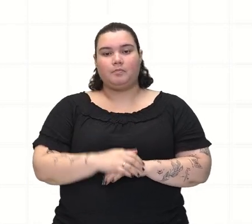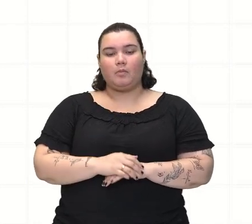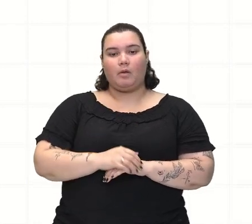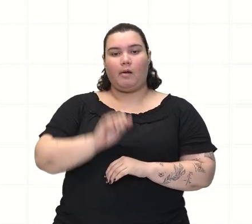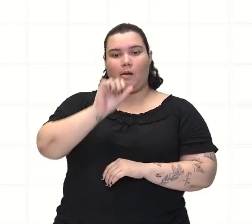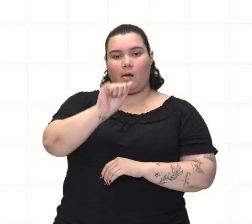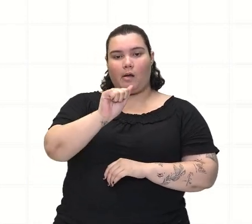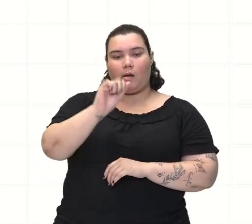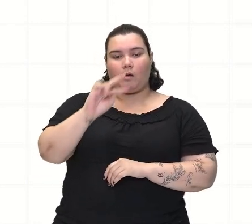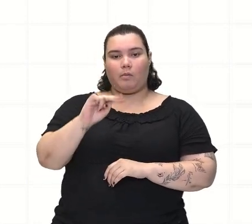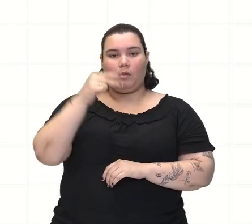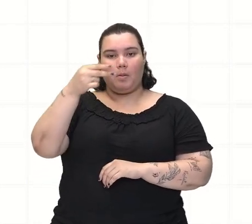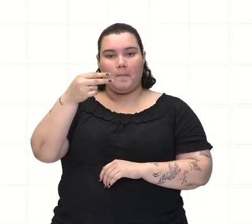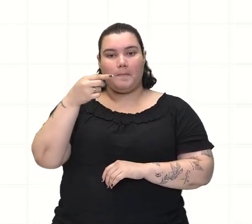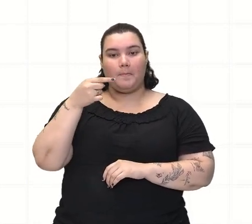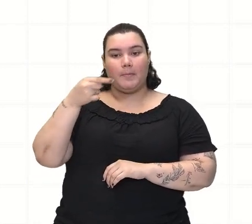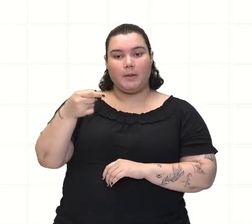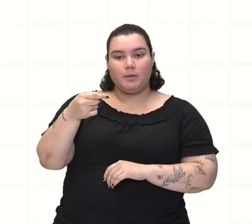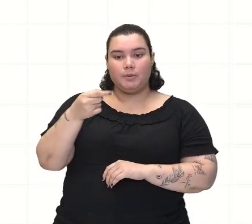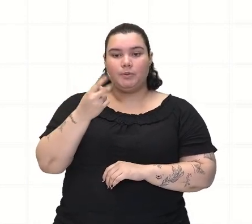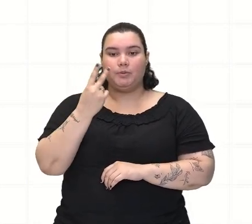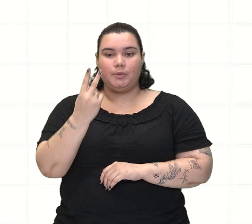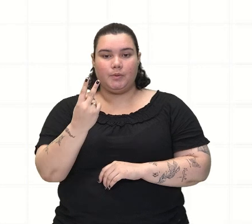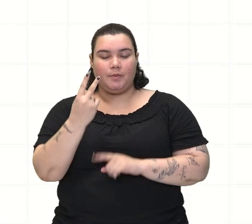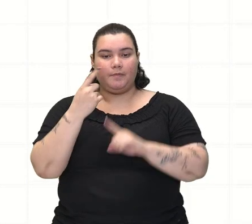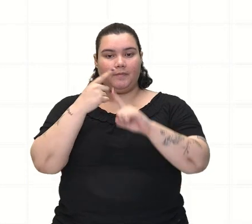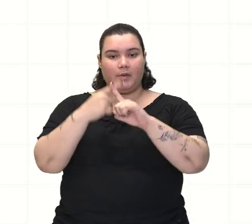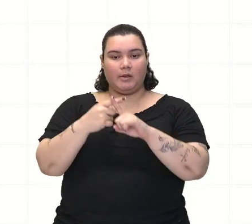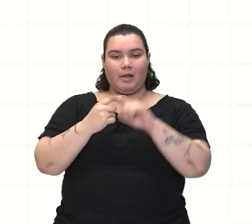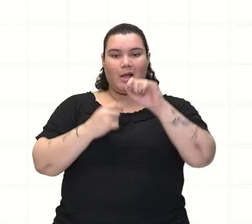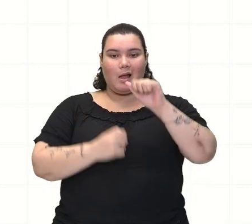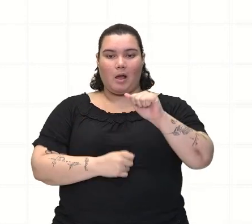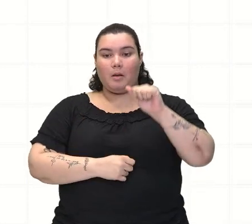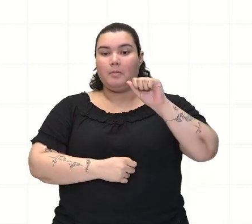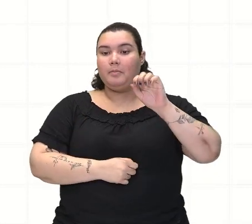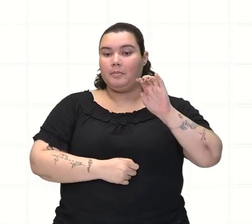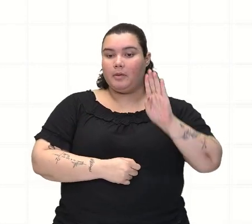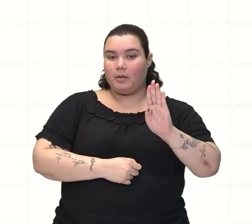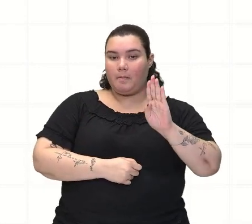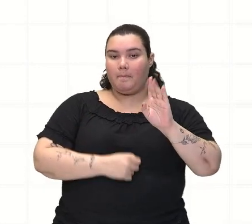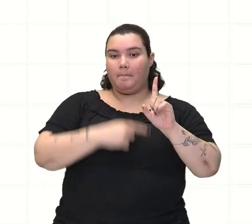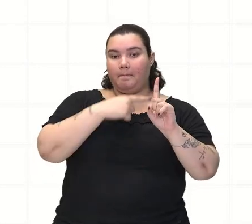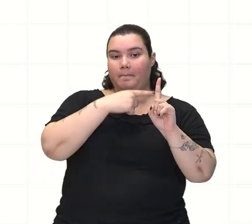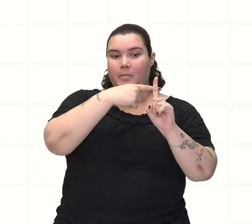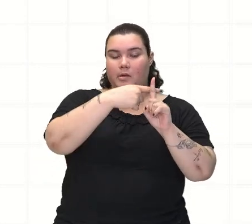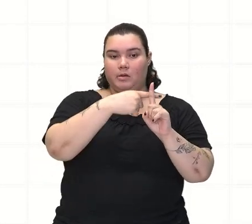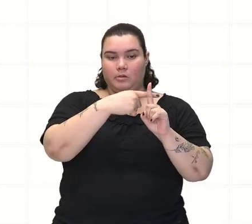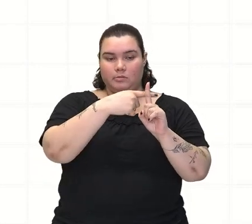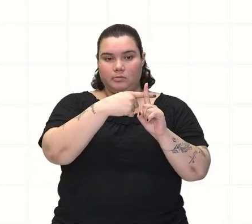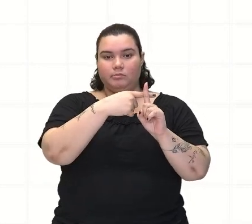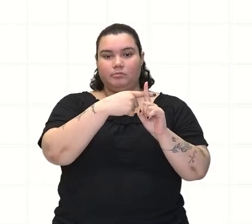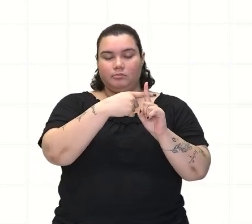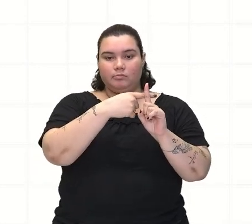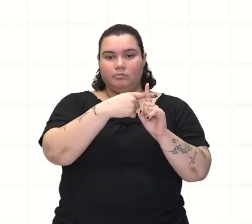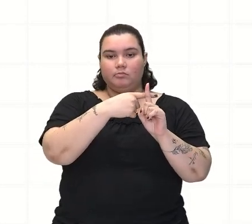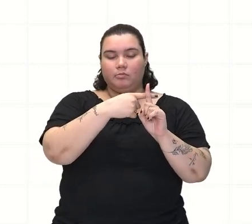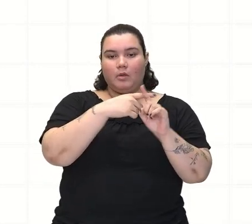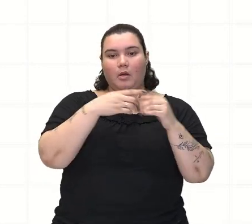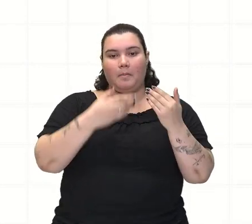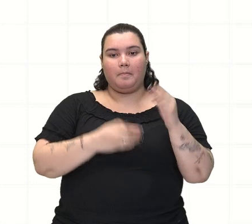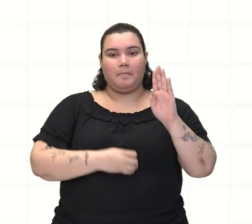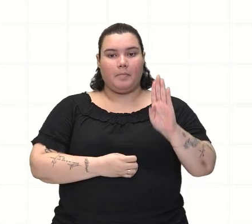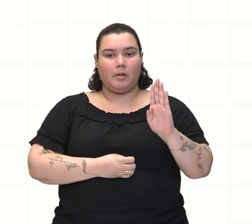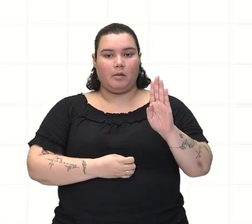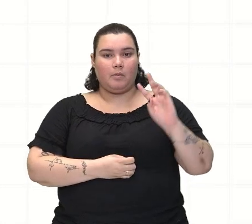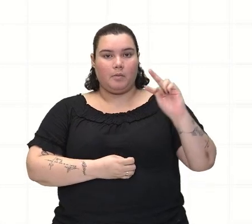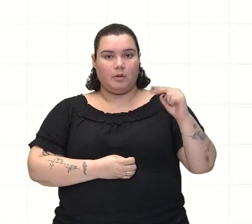menos, 2 vezes ab mais o quadrado do segundo, que é